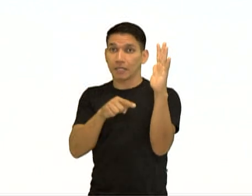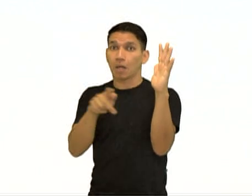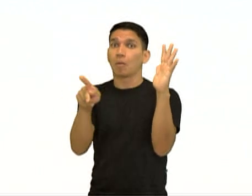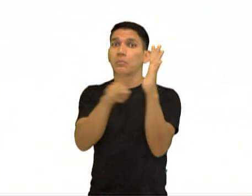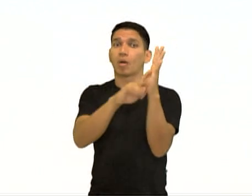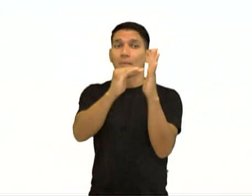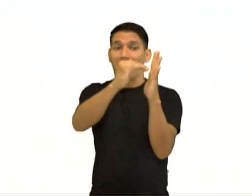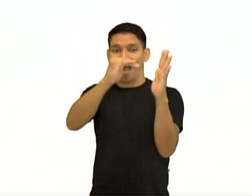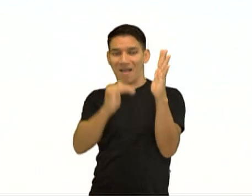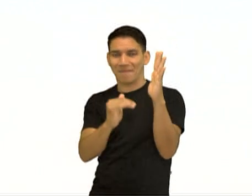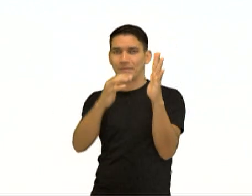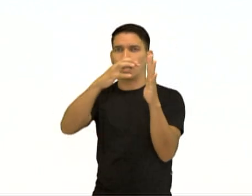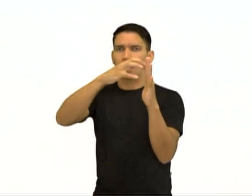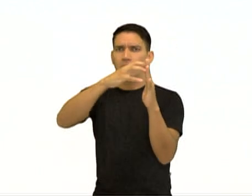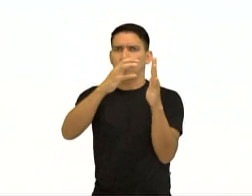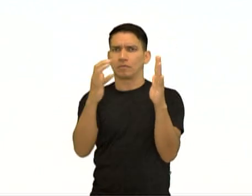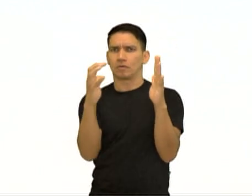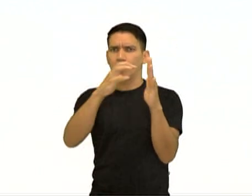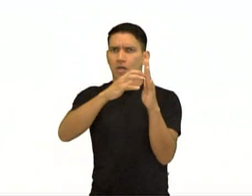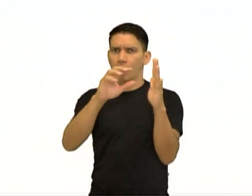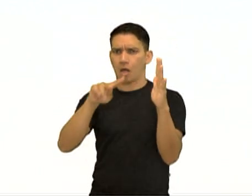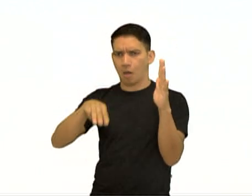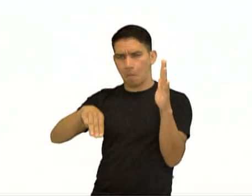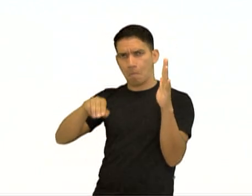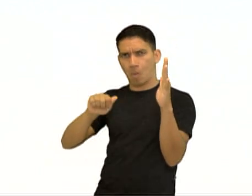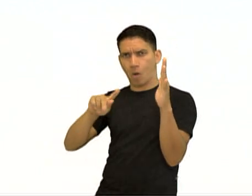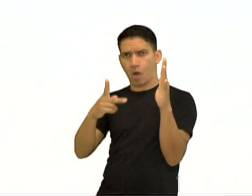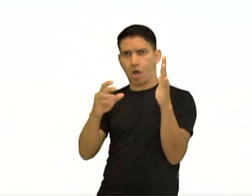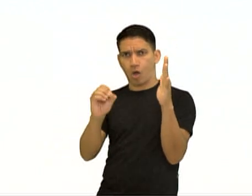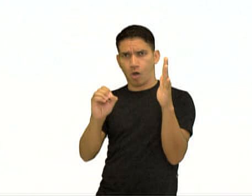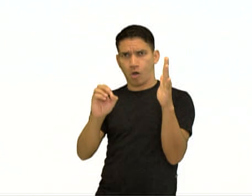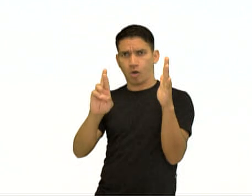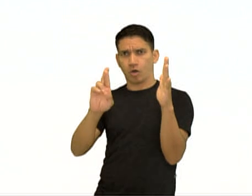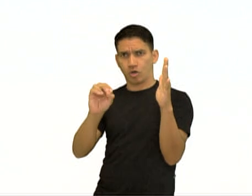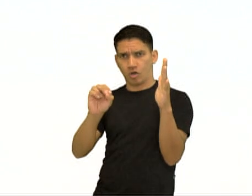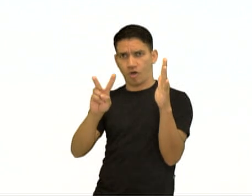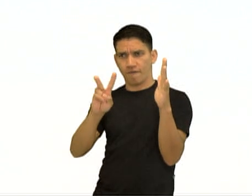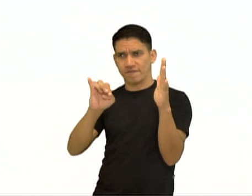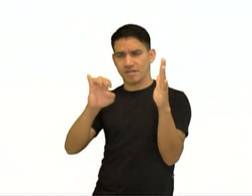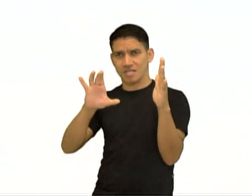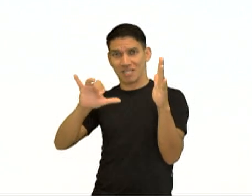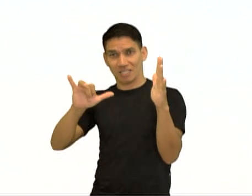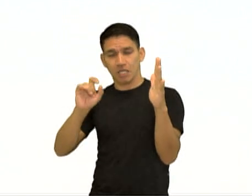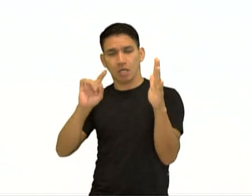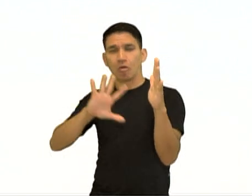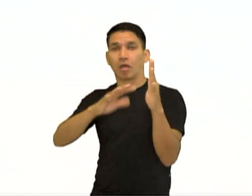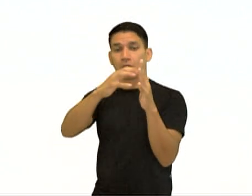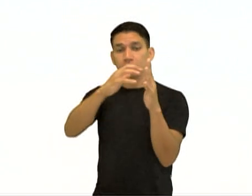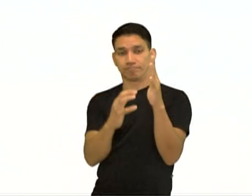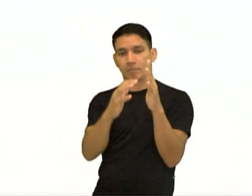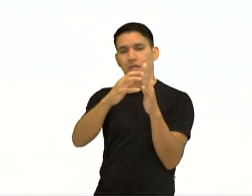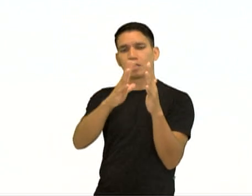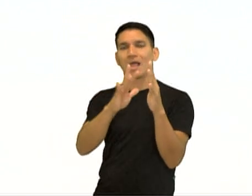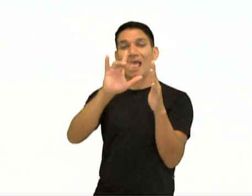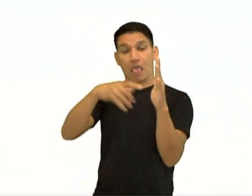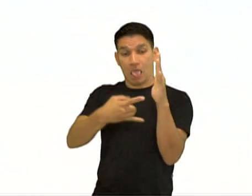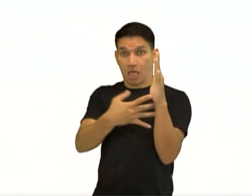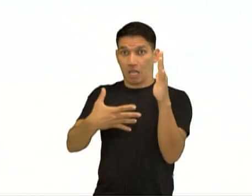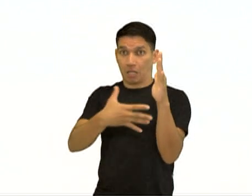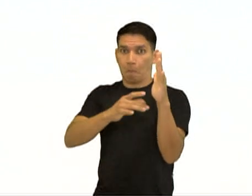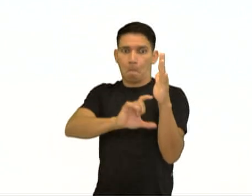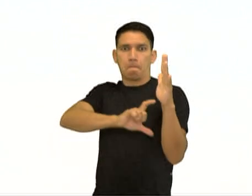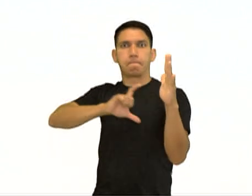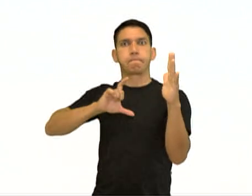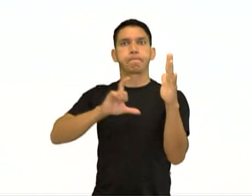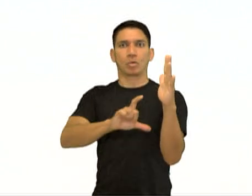abaixo da descontinuidade de Mohorovic, que fica abaixo da crosta. É a camada de maior extensão da Terra